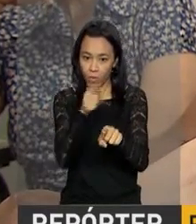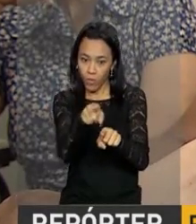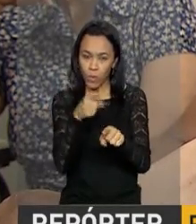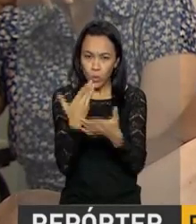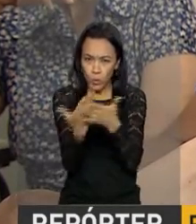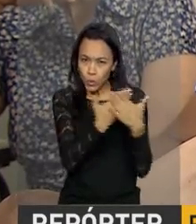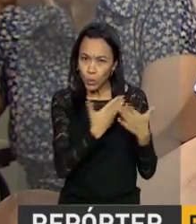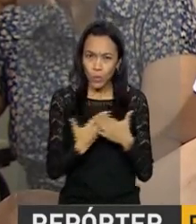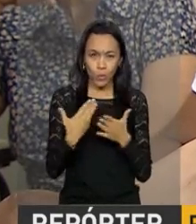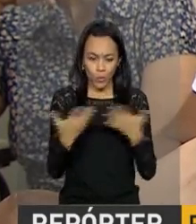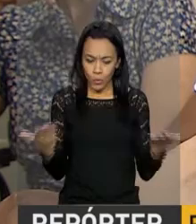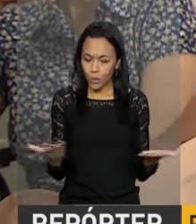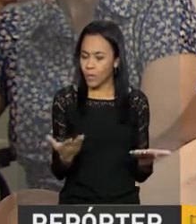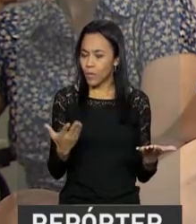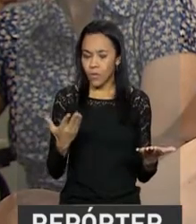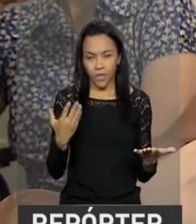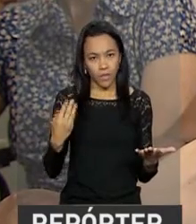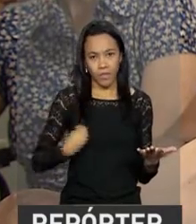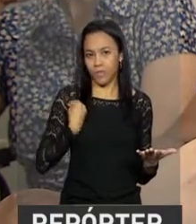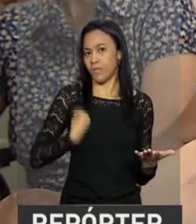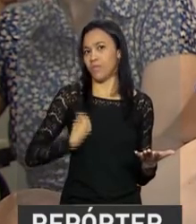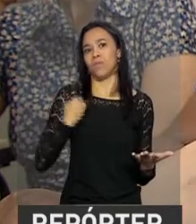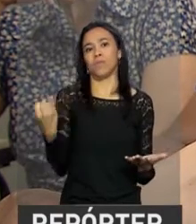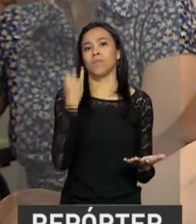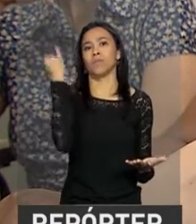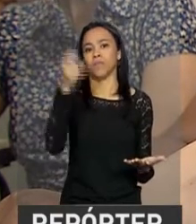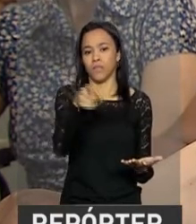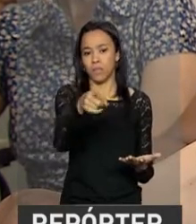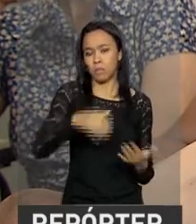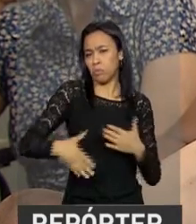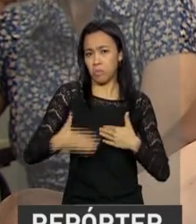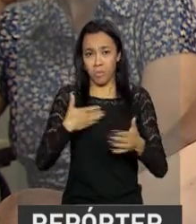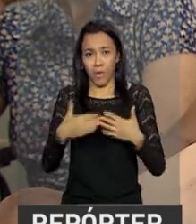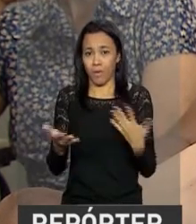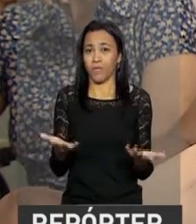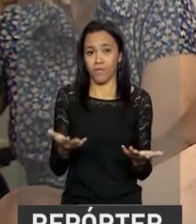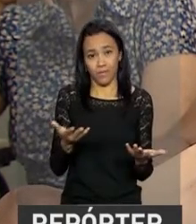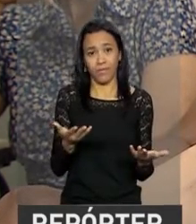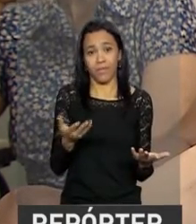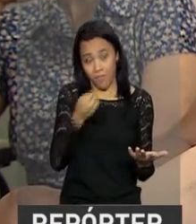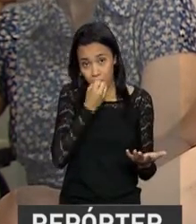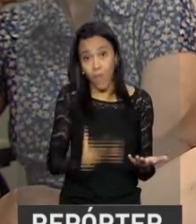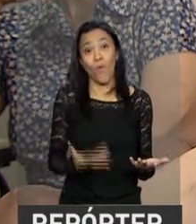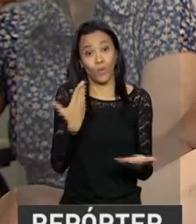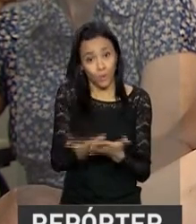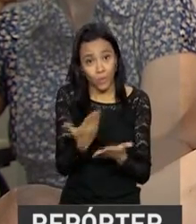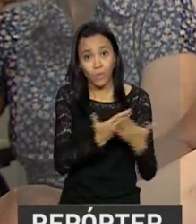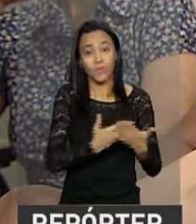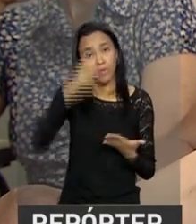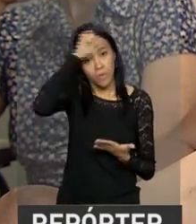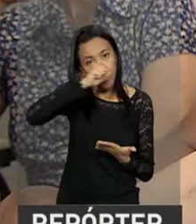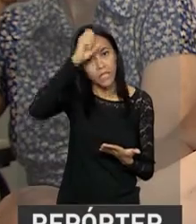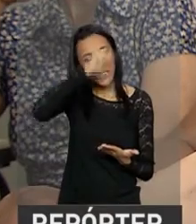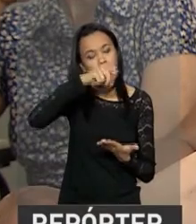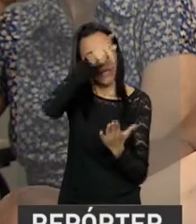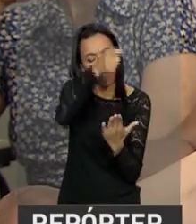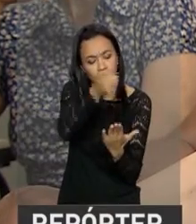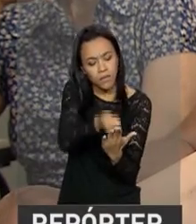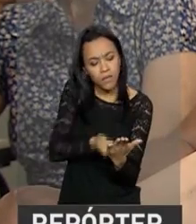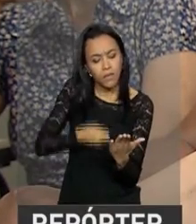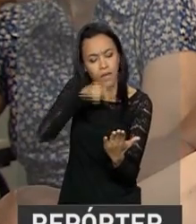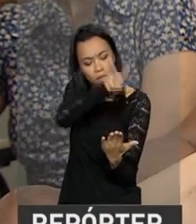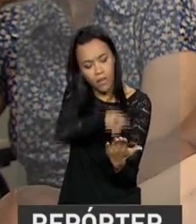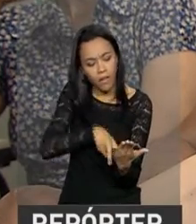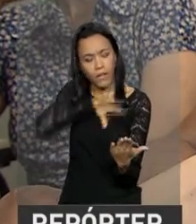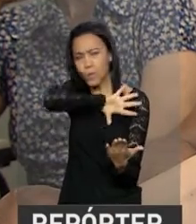foi que faz parte da minha vida isso concorda assim muito bom estudar e aprender a escrever tudo e tudo